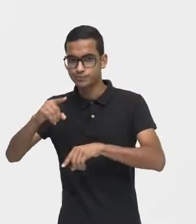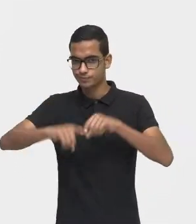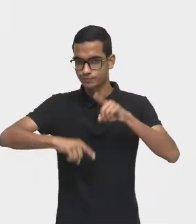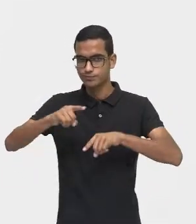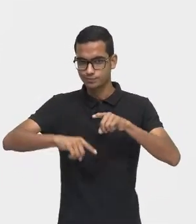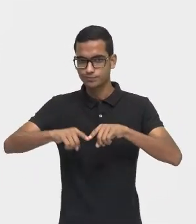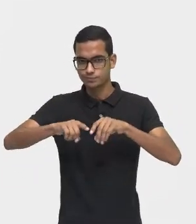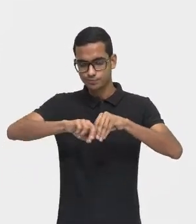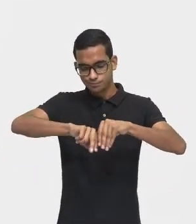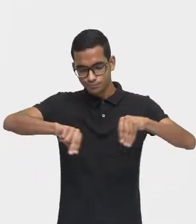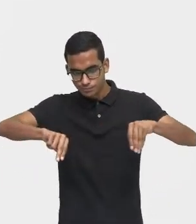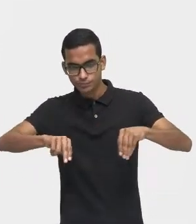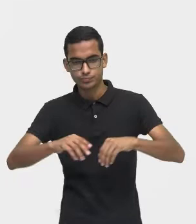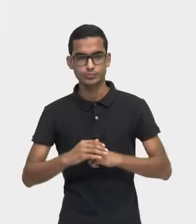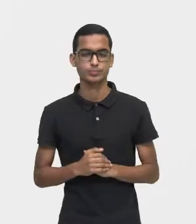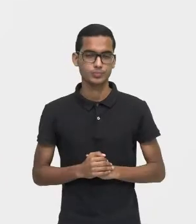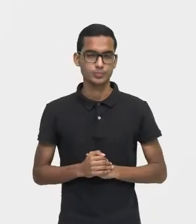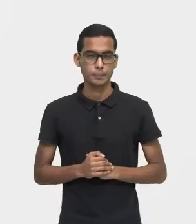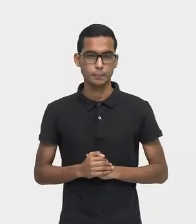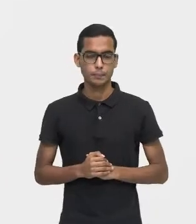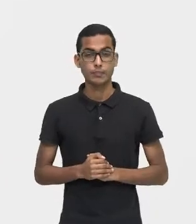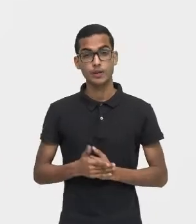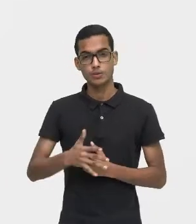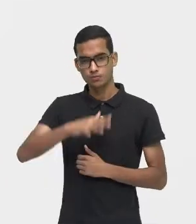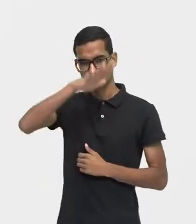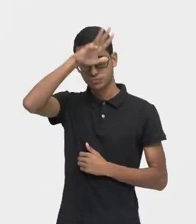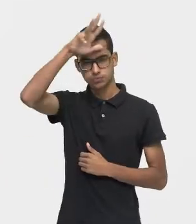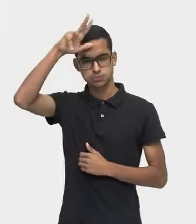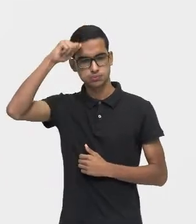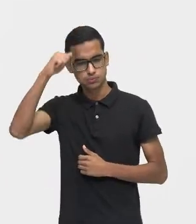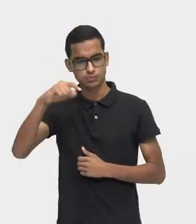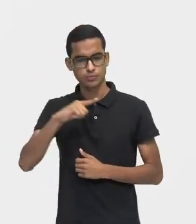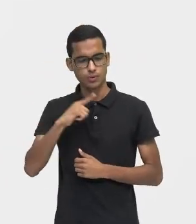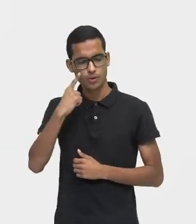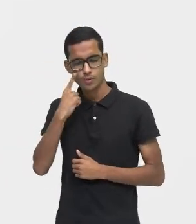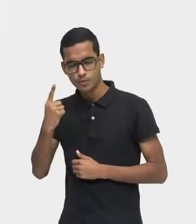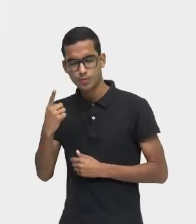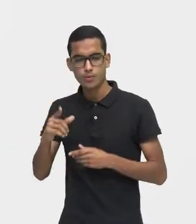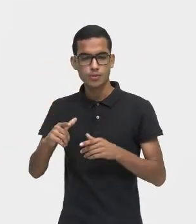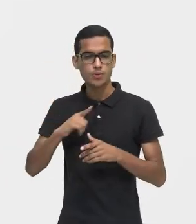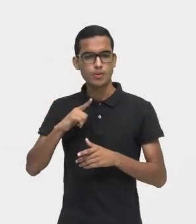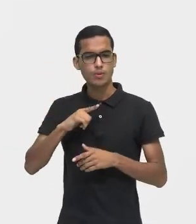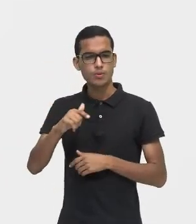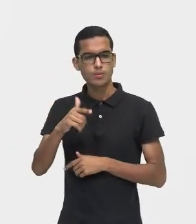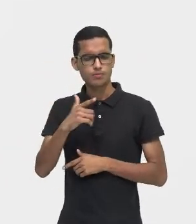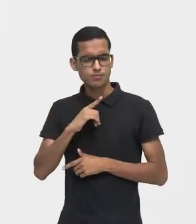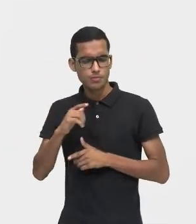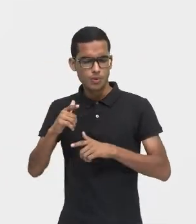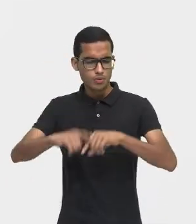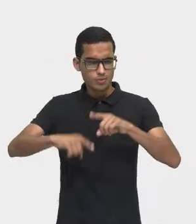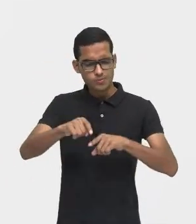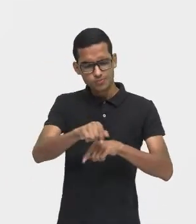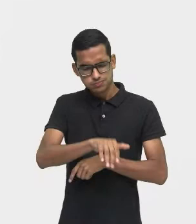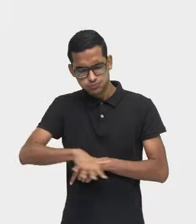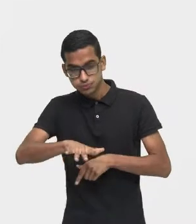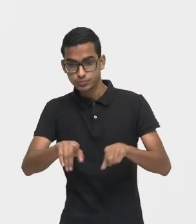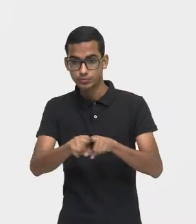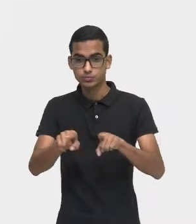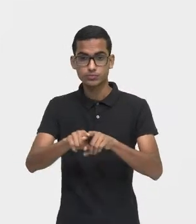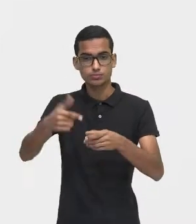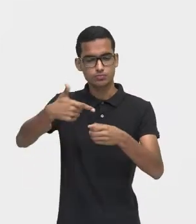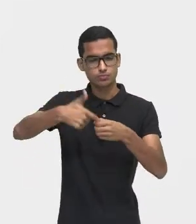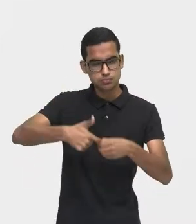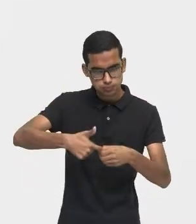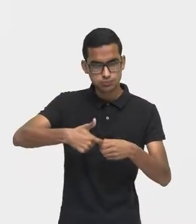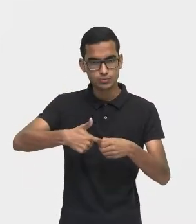minerais. Aqui em Manaus, né, vamos verificar aí uma carga geral também, muito levado aí para os nossos municípios,